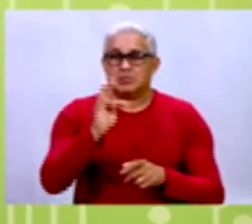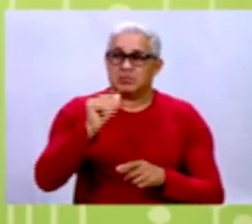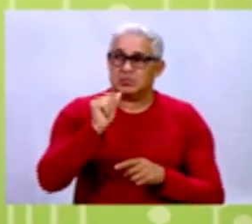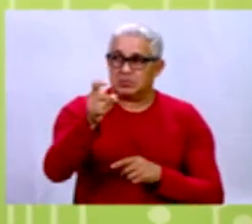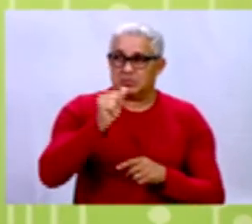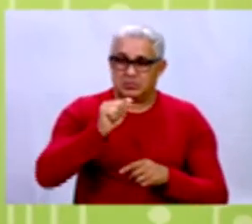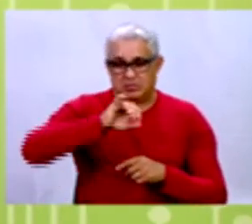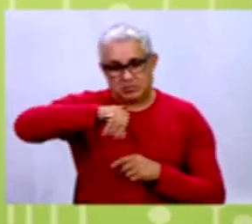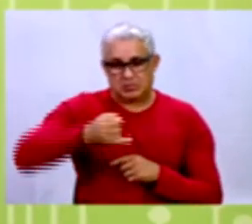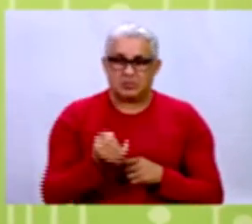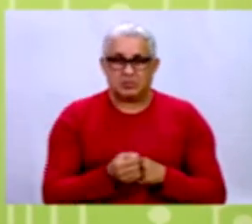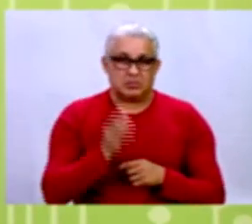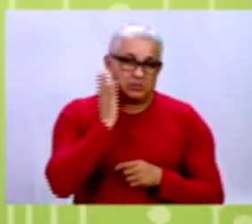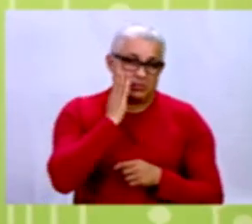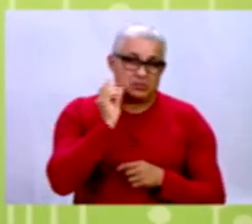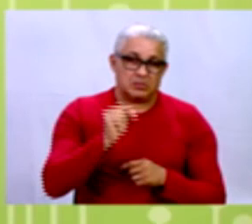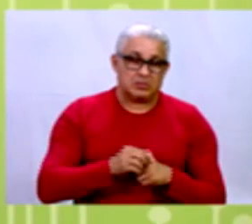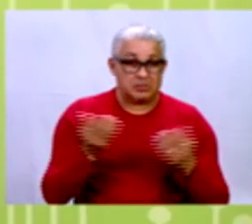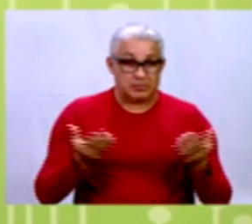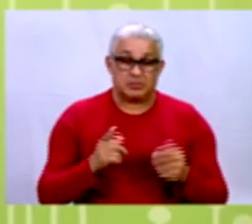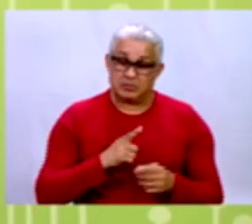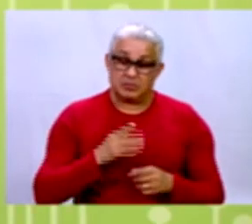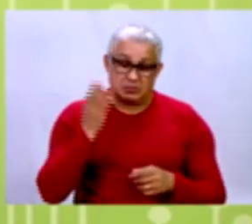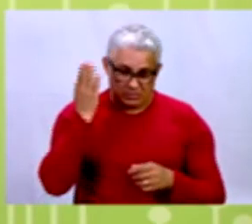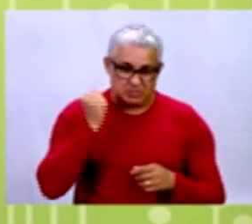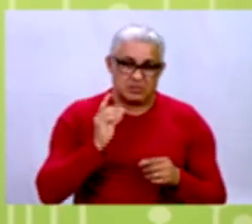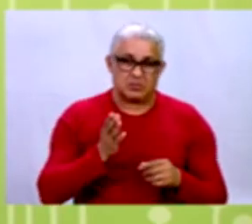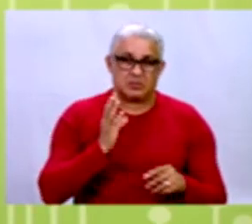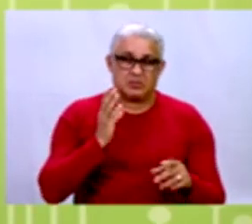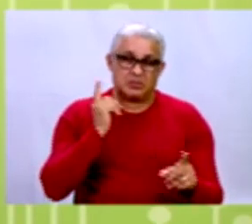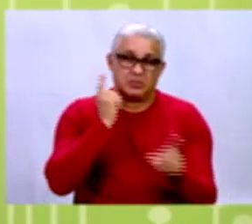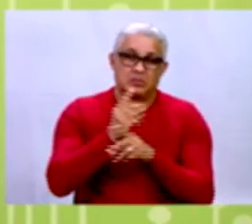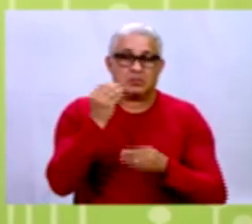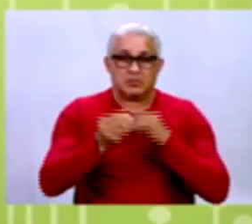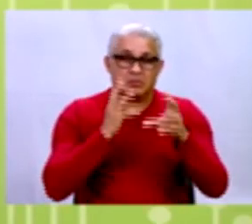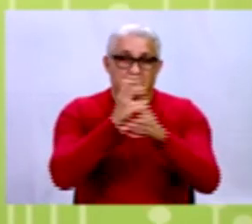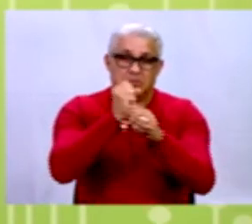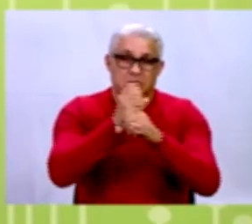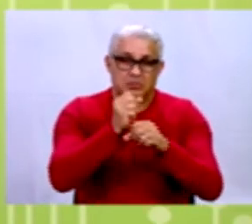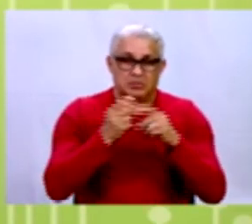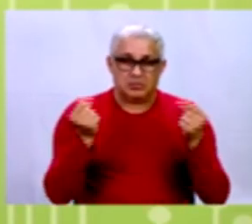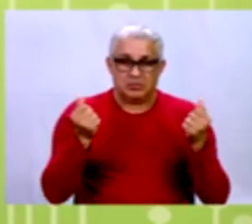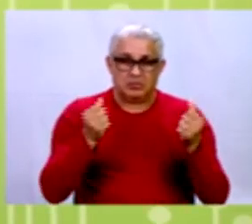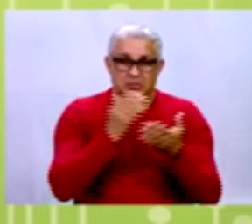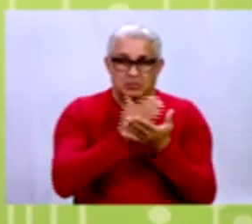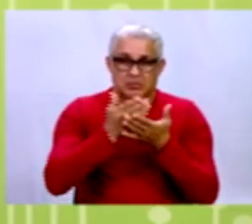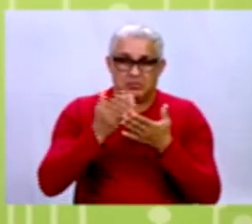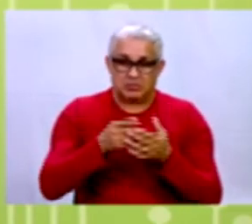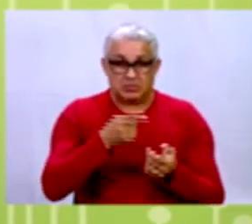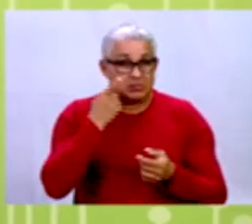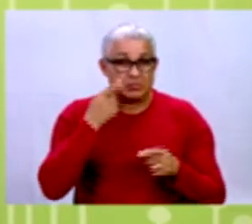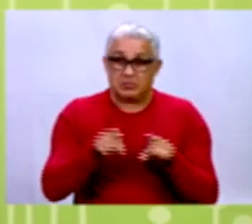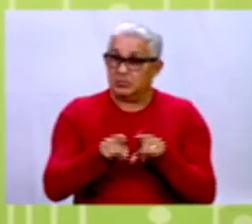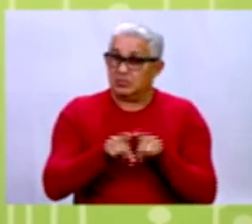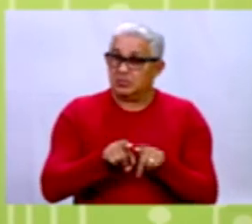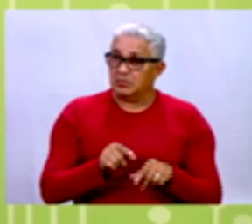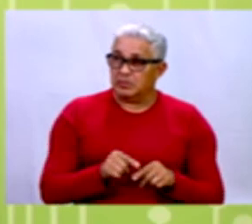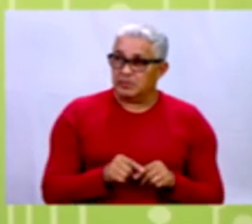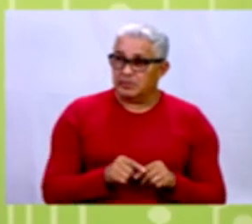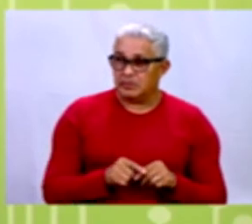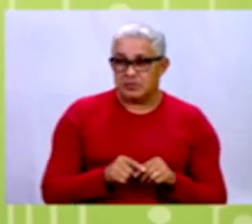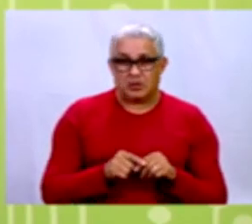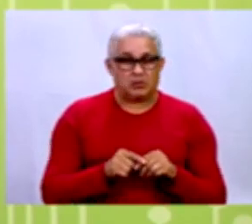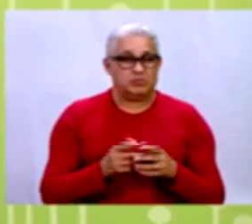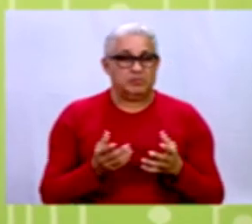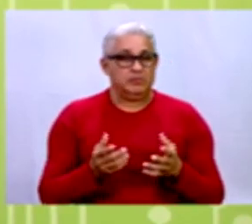juros, né, para saber, mas agora vocês já sabem encontrar qual seria o valor das parcelas. E vocês viram que,